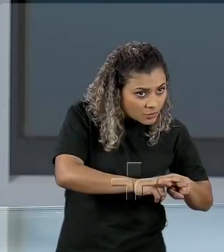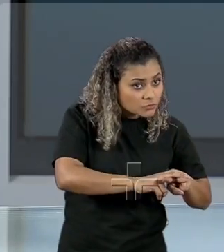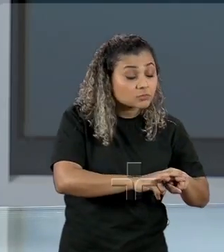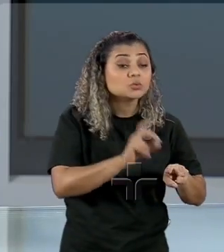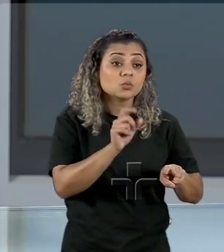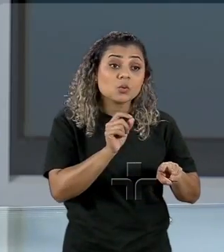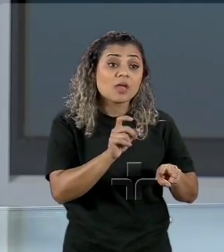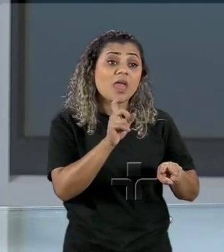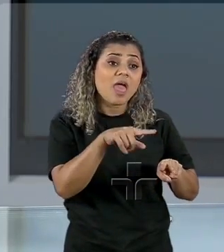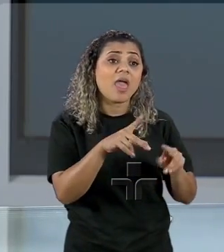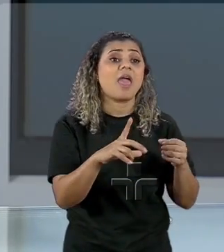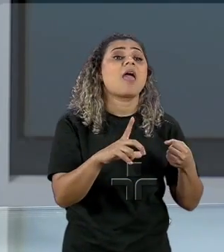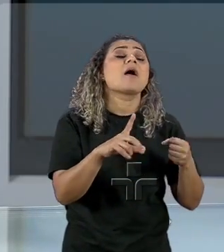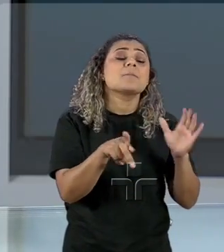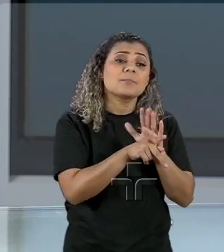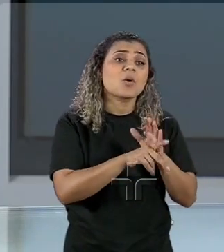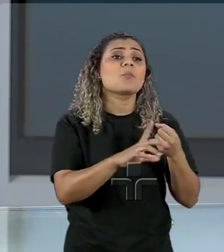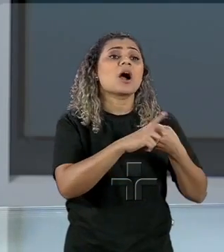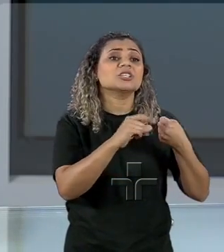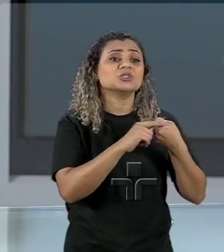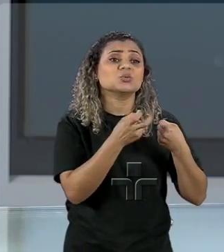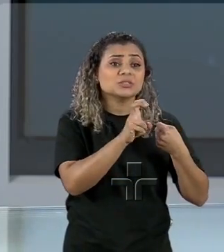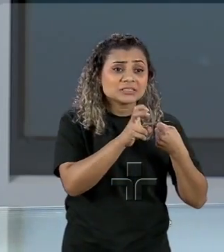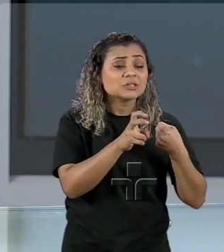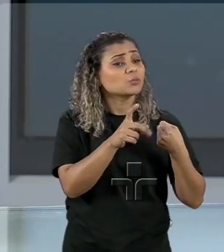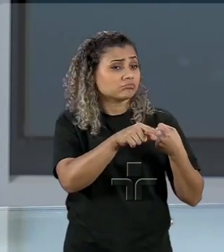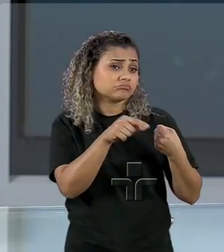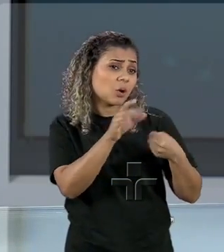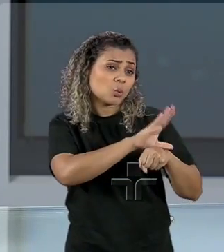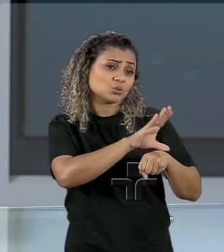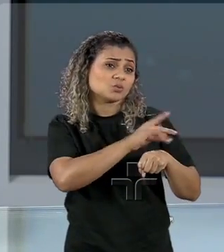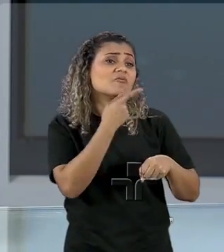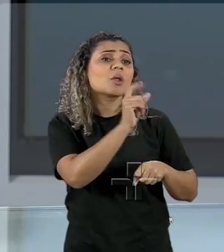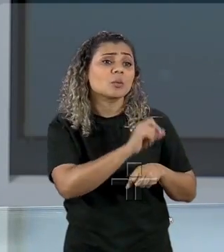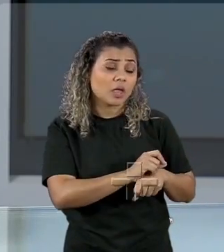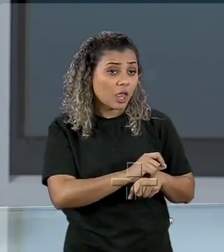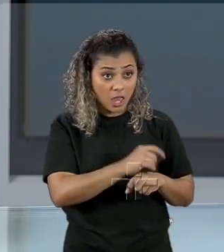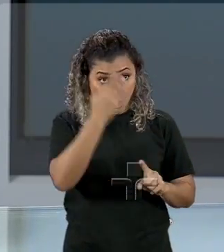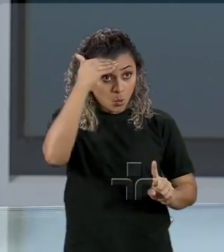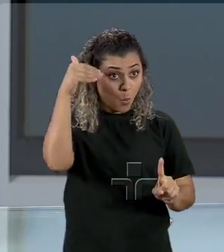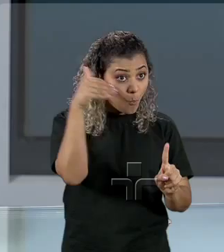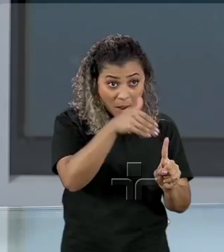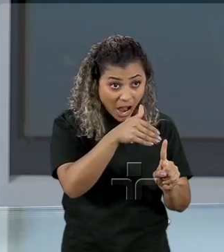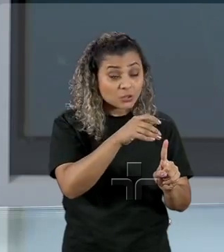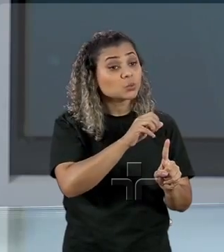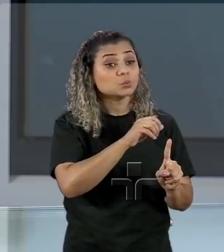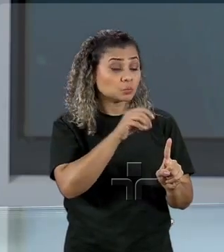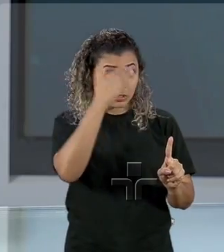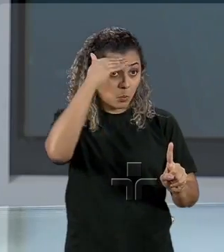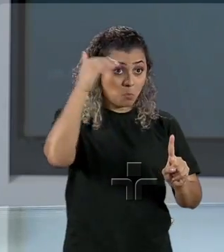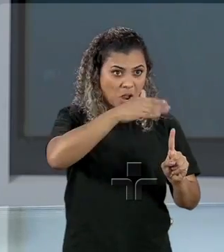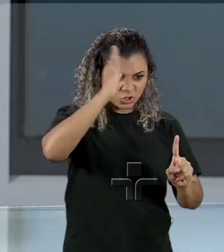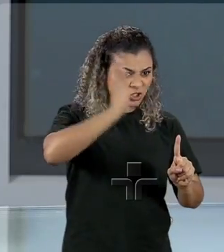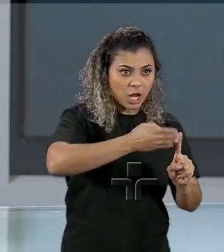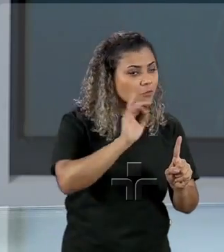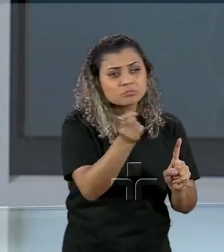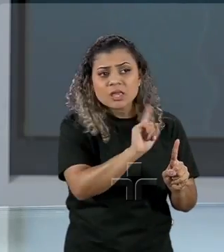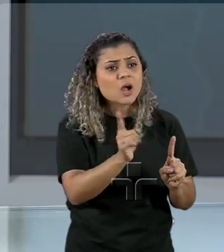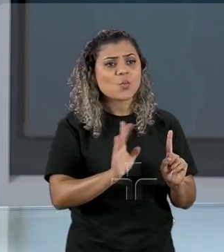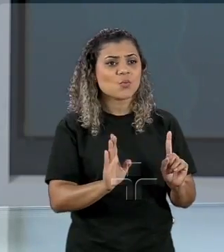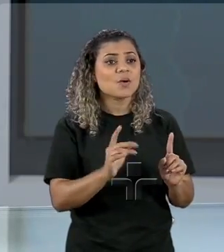nos termos do artigo 5º, inciso 57. Diz a Constituição, né? Ninguém será considerado culpado, juízo de culpabilidade, culpa